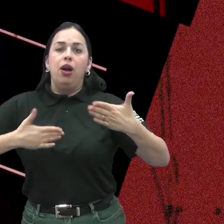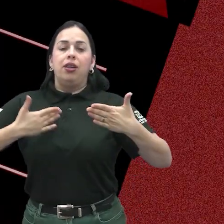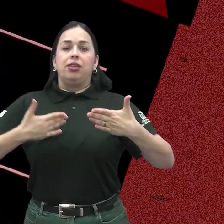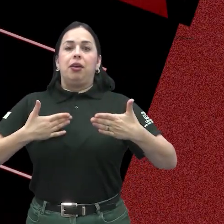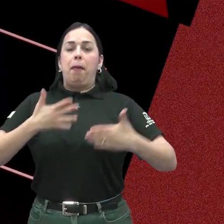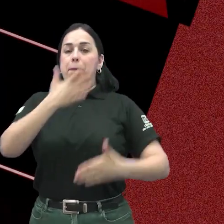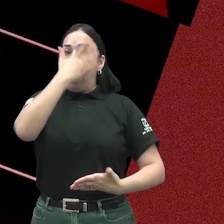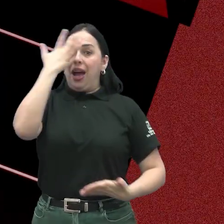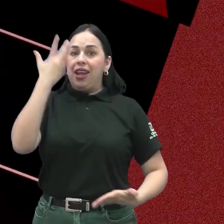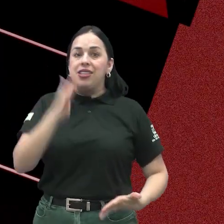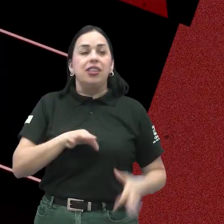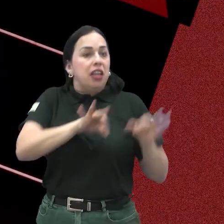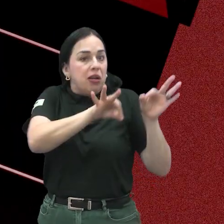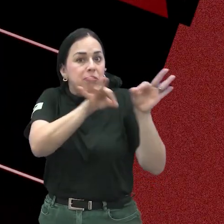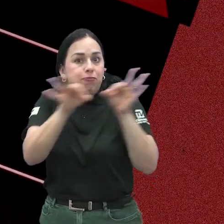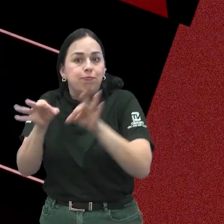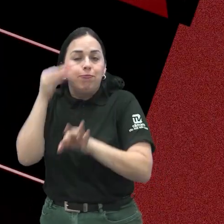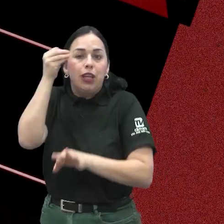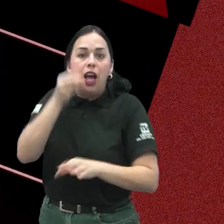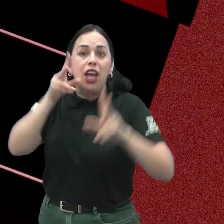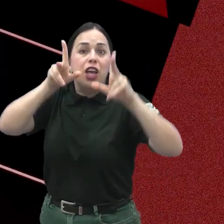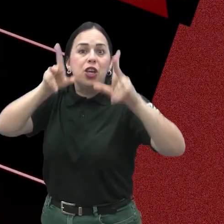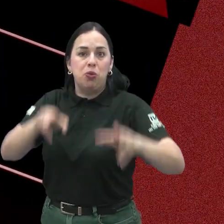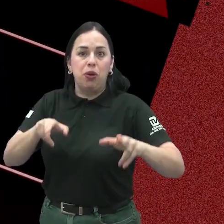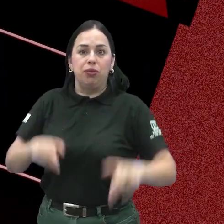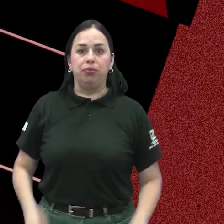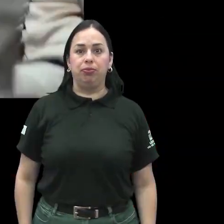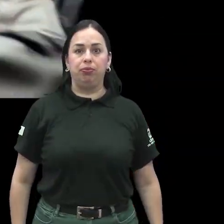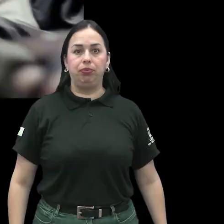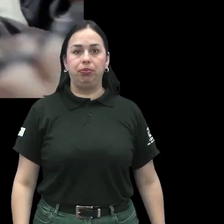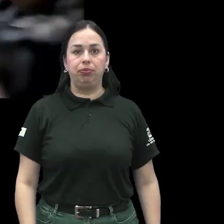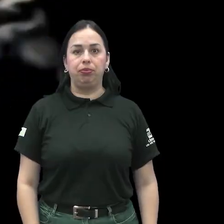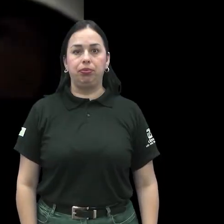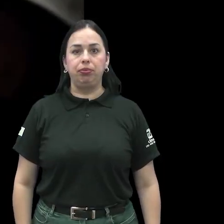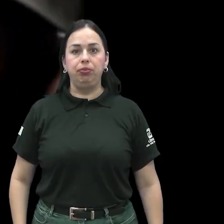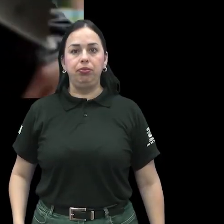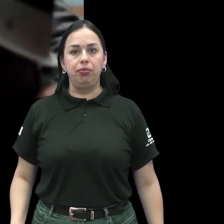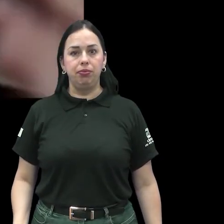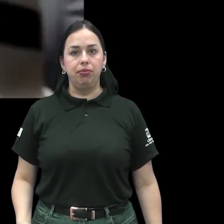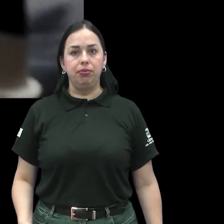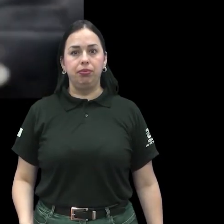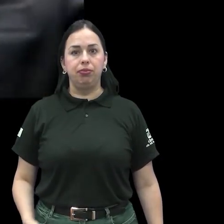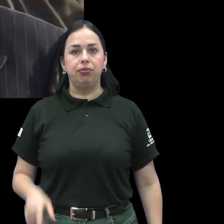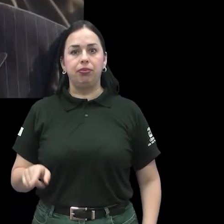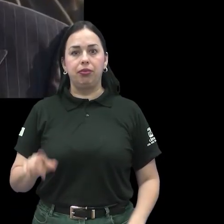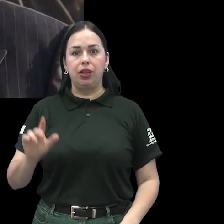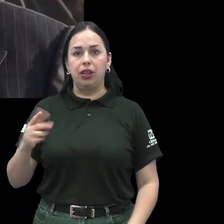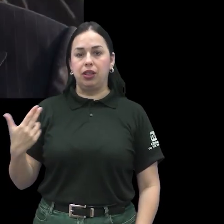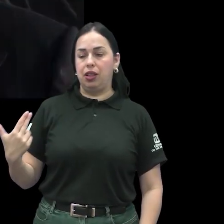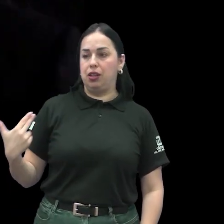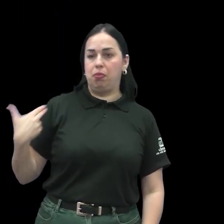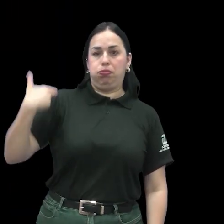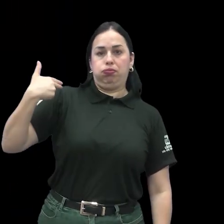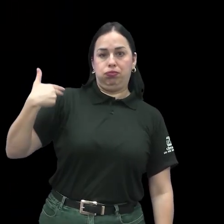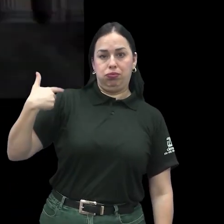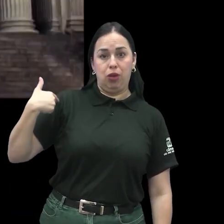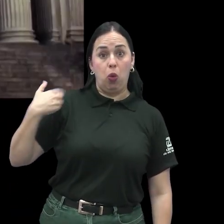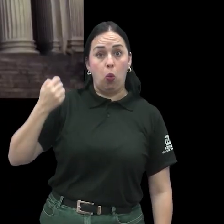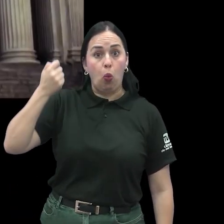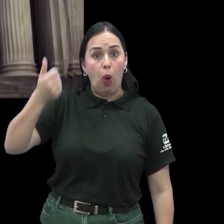ali no local cada movimento dos bastidores do poder. Esse tiro dado no pé do Lacerda atingiu as costas do meu